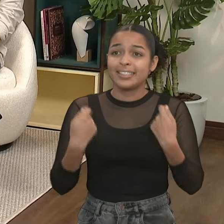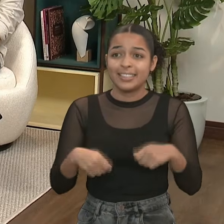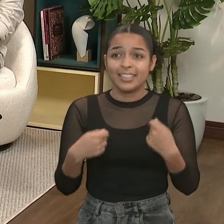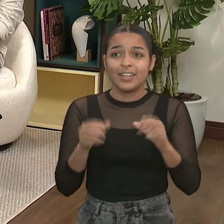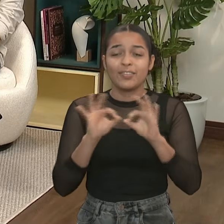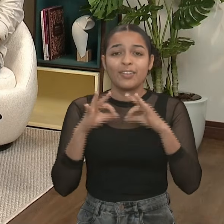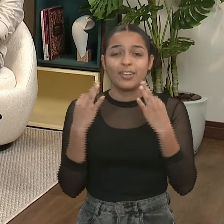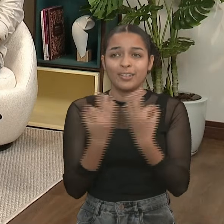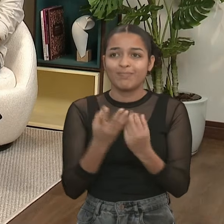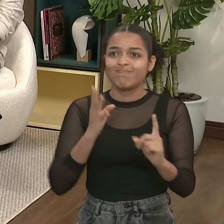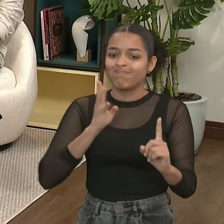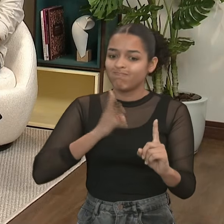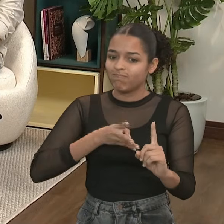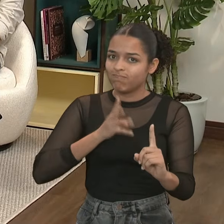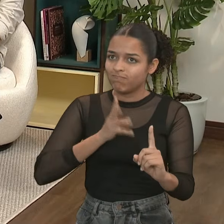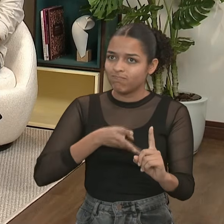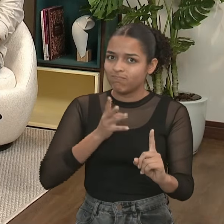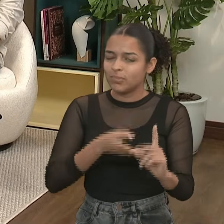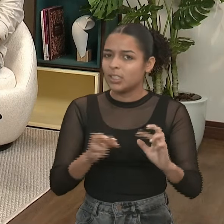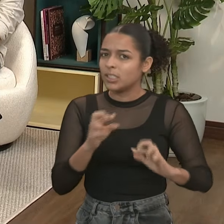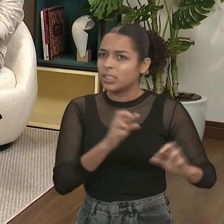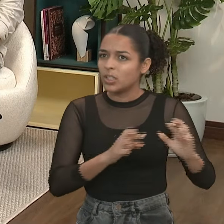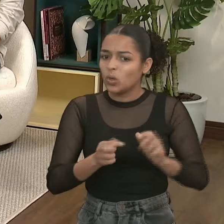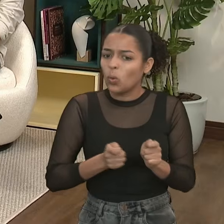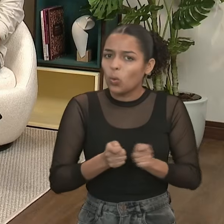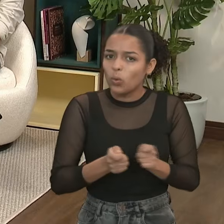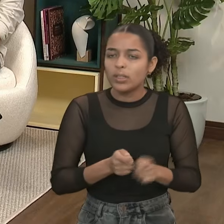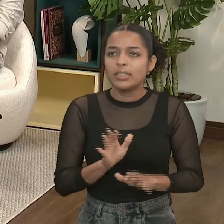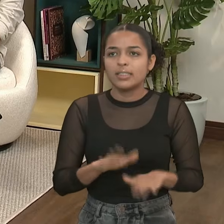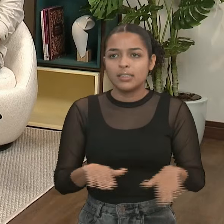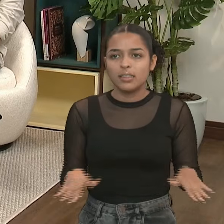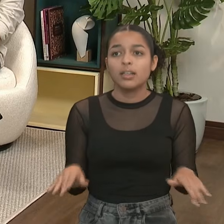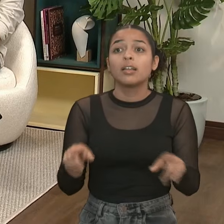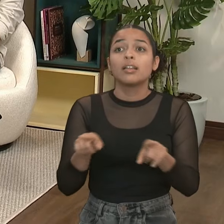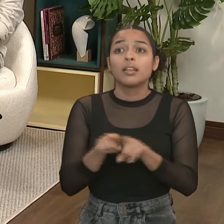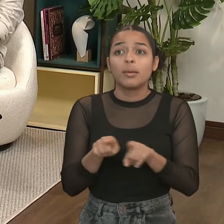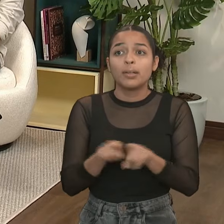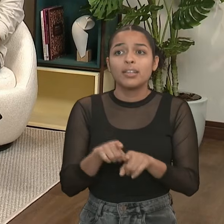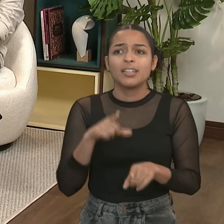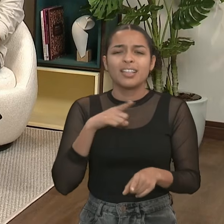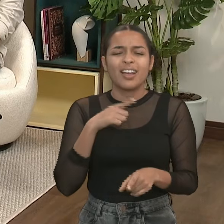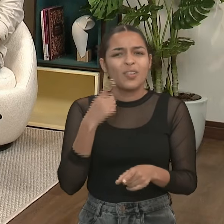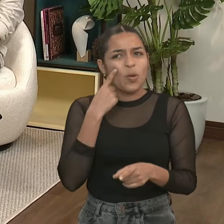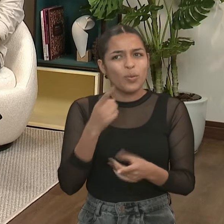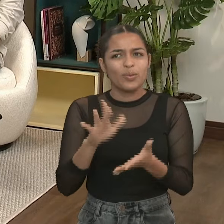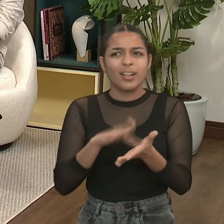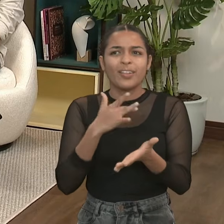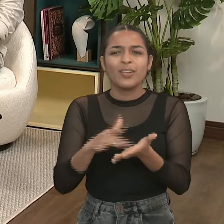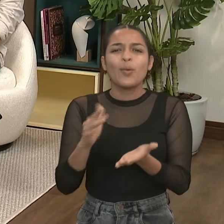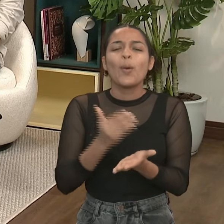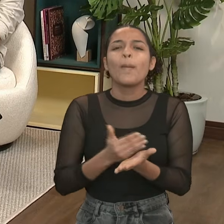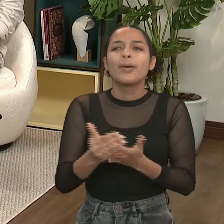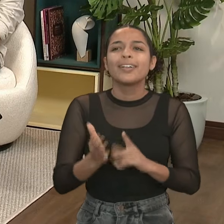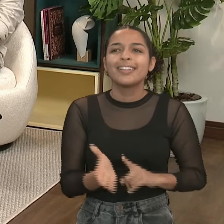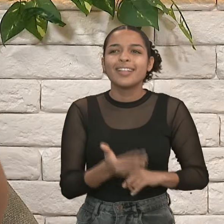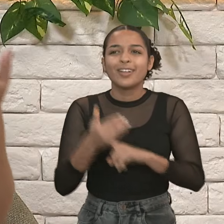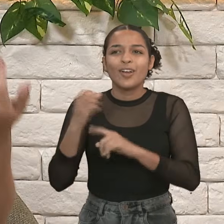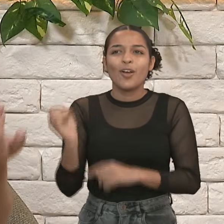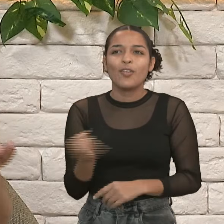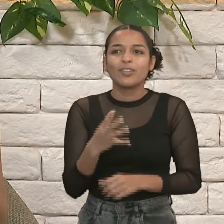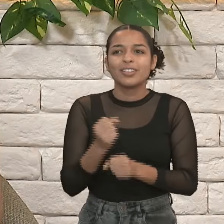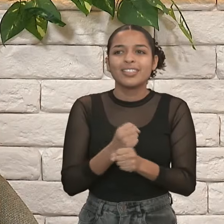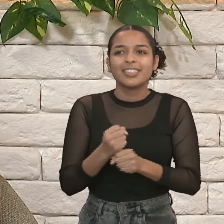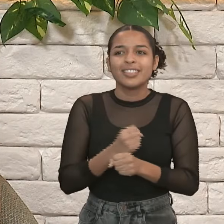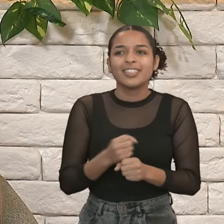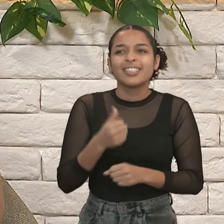falando de telas, a gente está pensando nessas telas que tem um boom ali a partir de 2010 e que trazem, que diminuem,